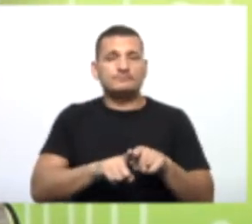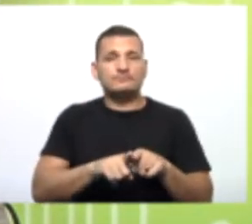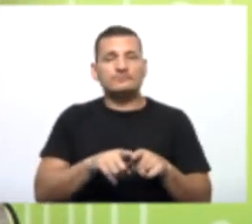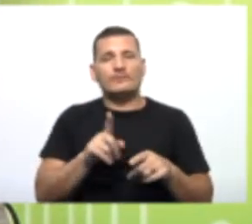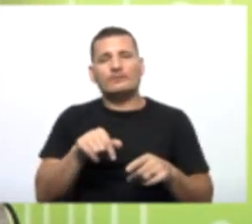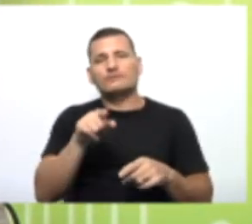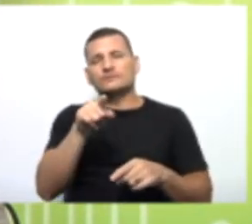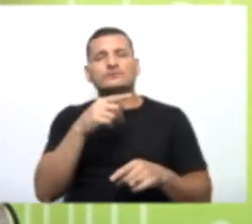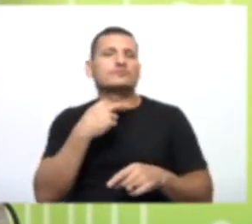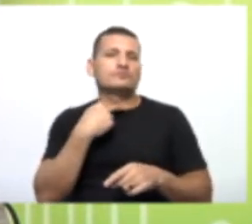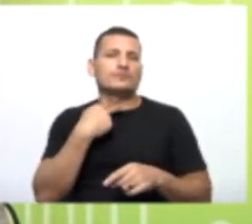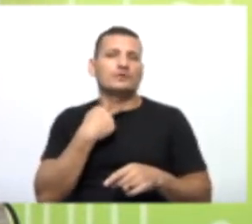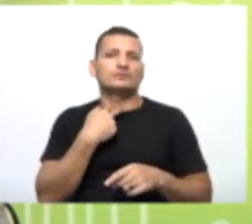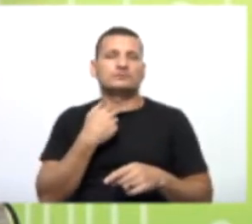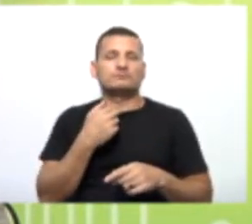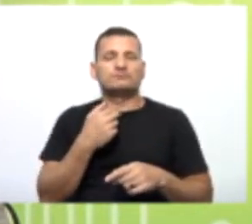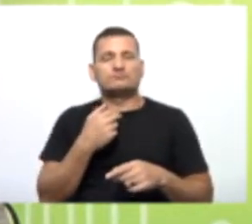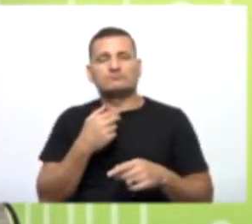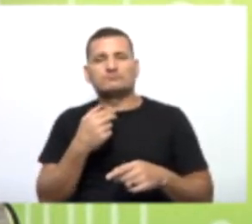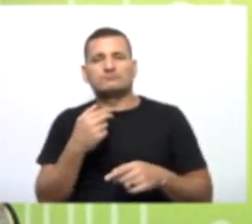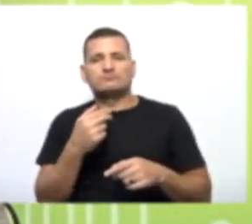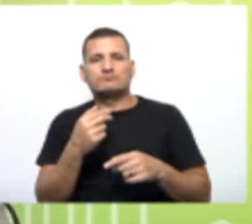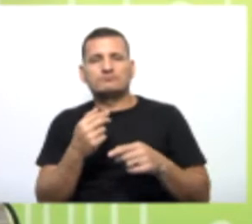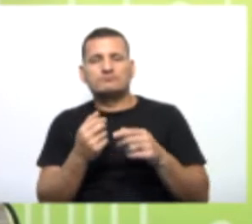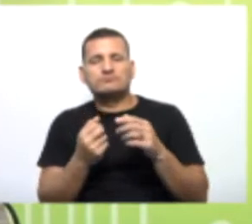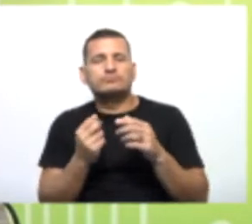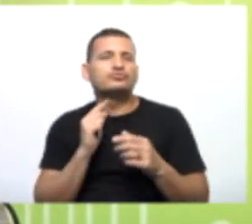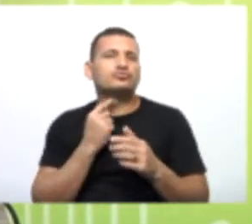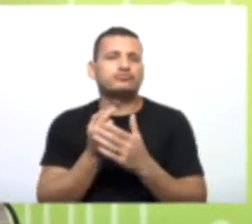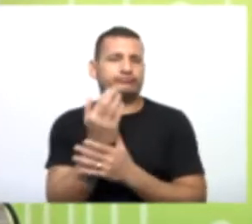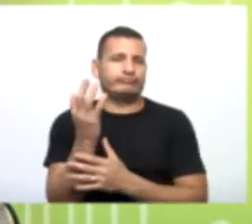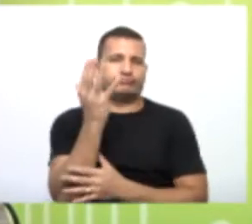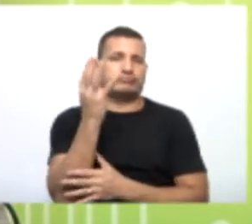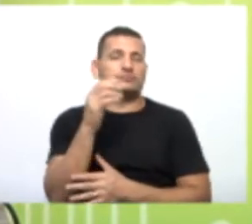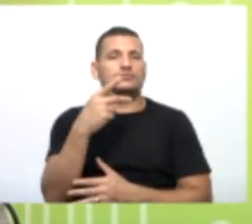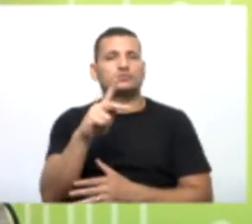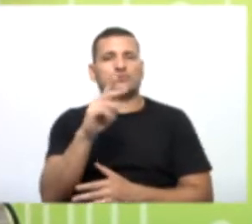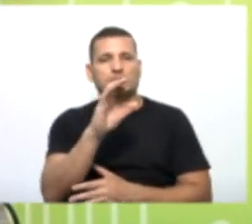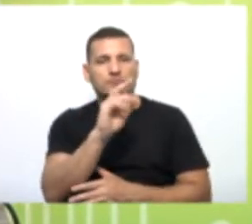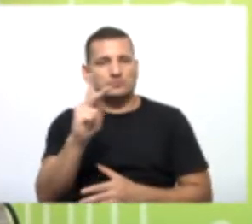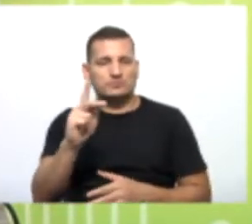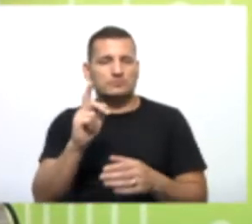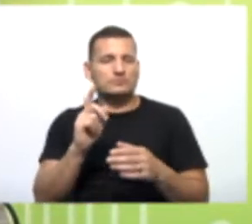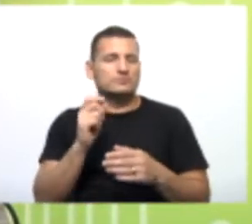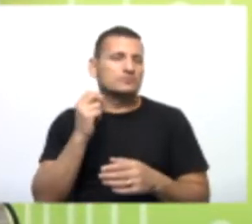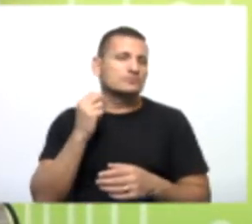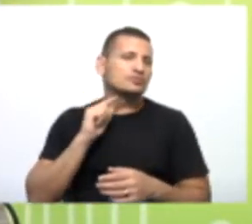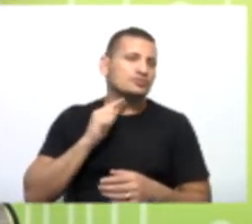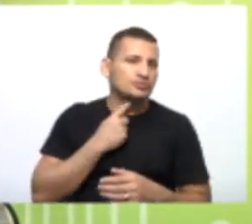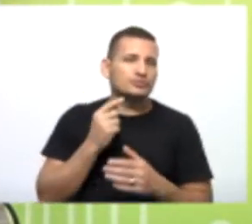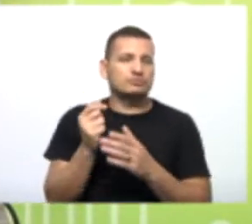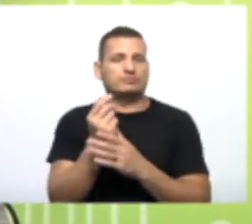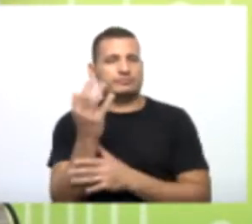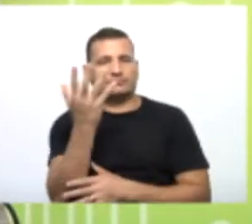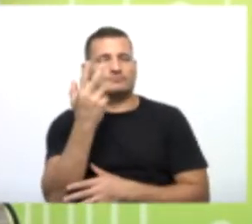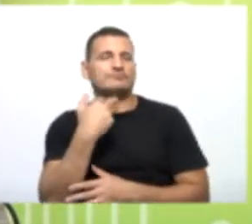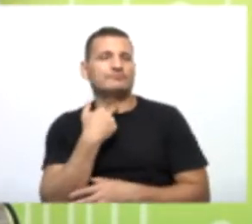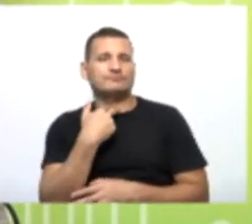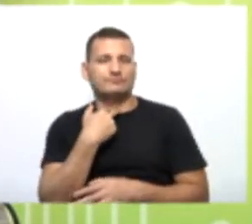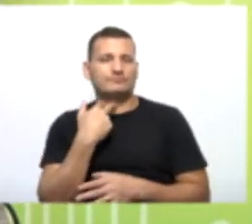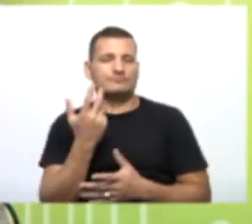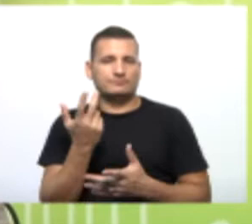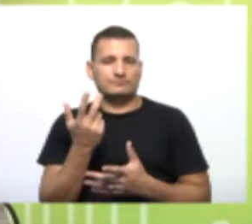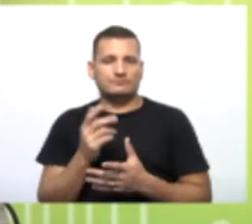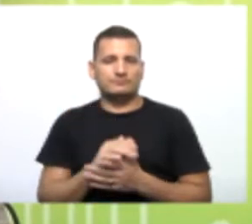um agente de poluição. A sua cooperativa não ser uma cooperativa de poluição. A sua empresa não ser uma empresa que acaba